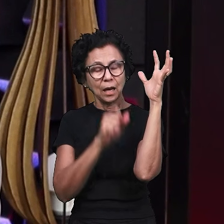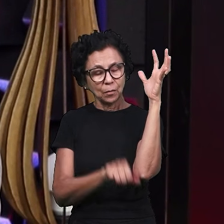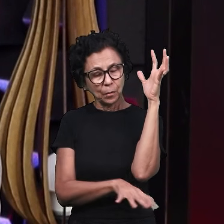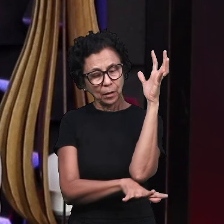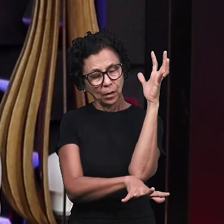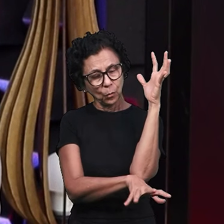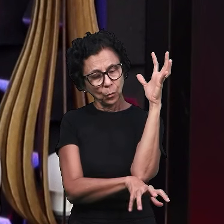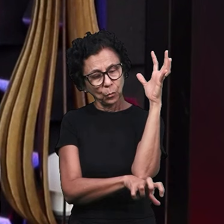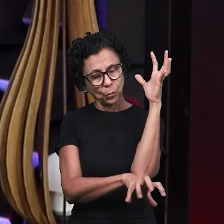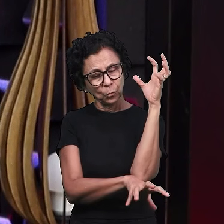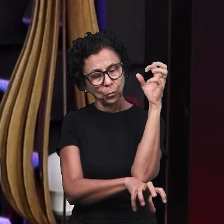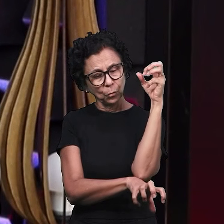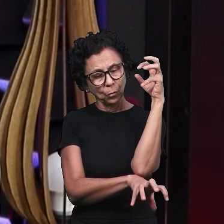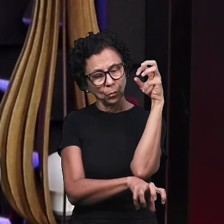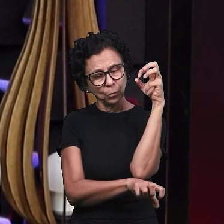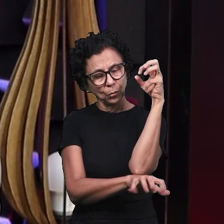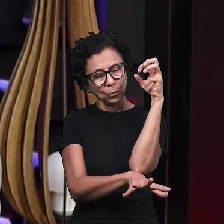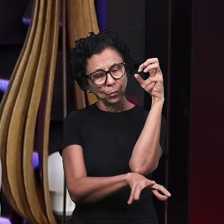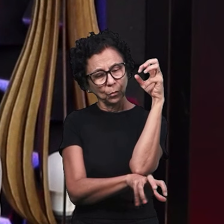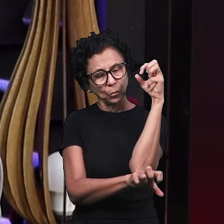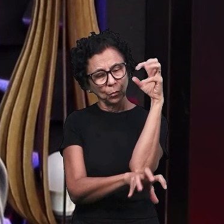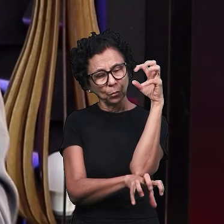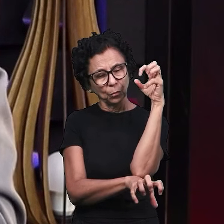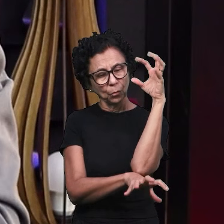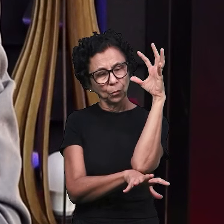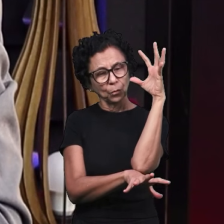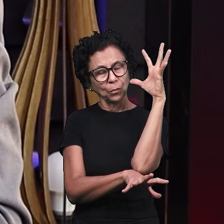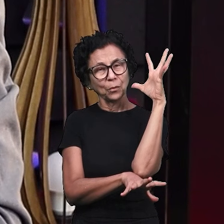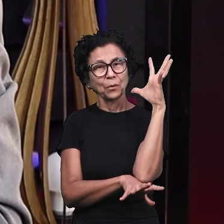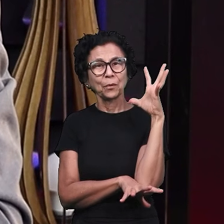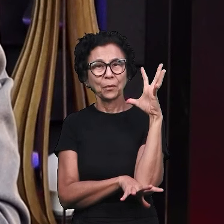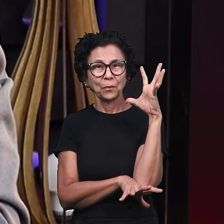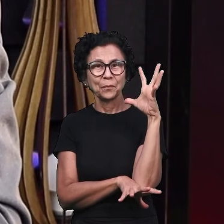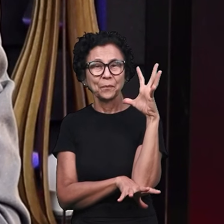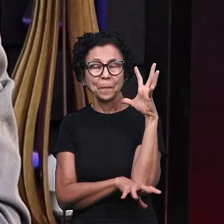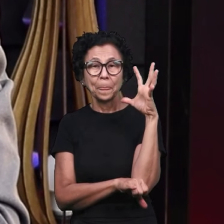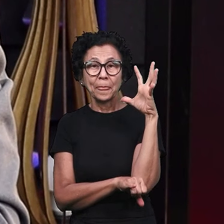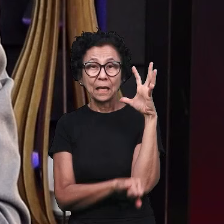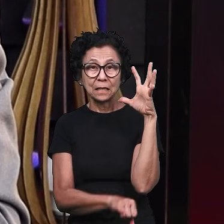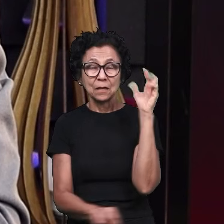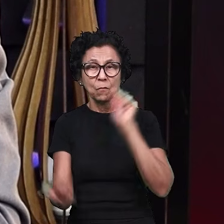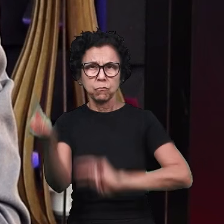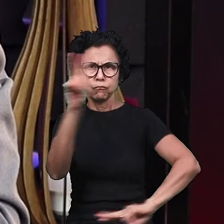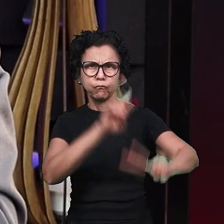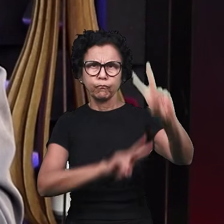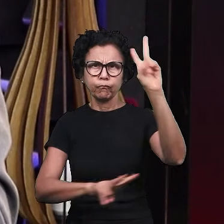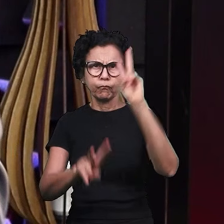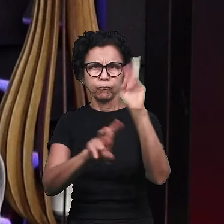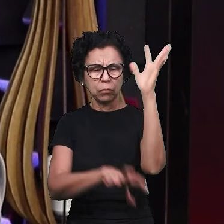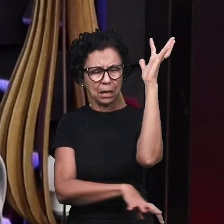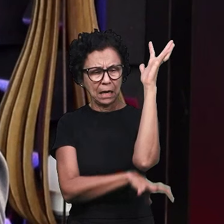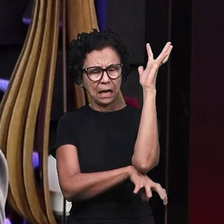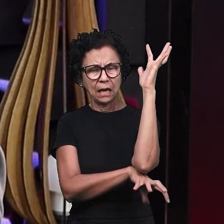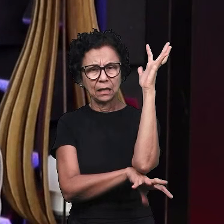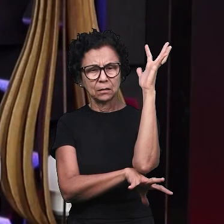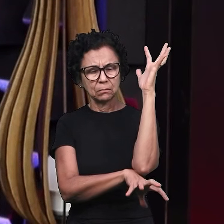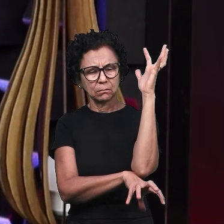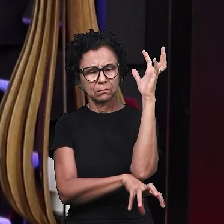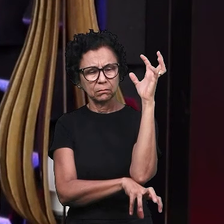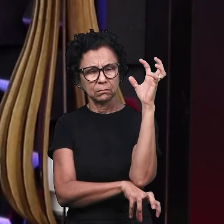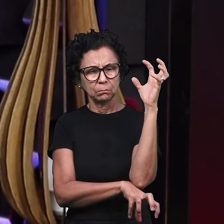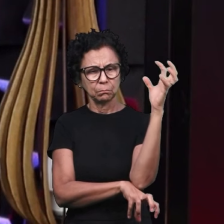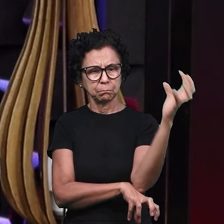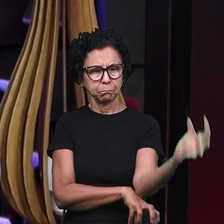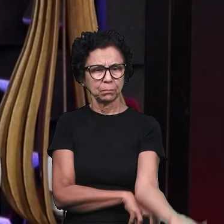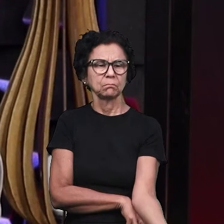água, ela vai estar firme ali, porque se vierem as tempestades, os ventos, se você não tem uma raiz forte, ela vai